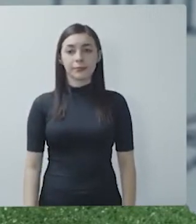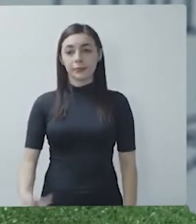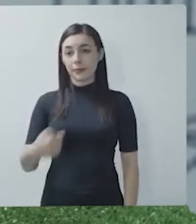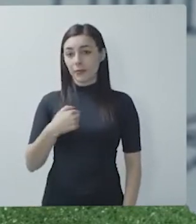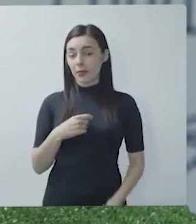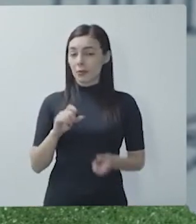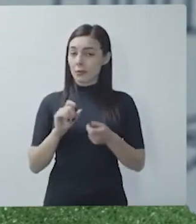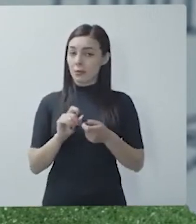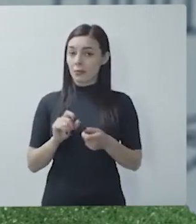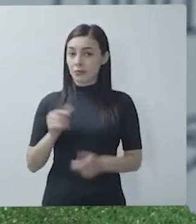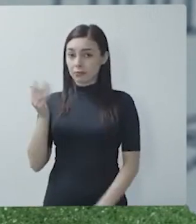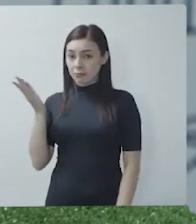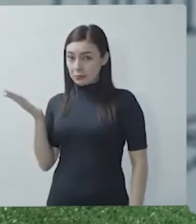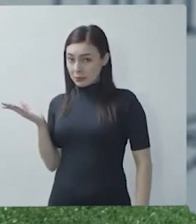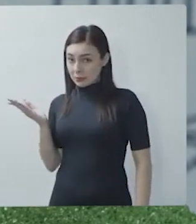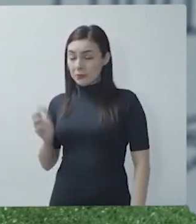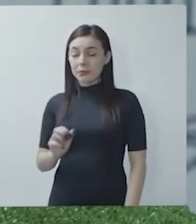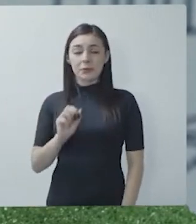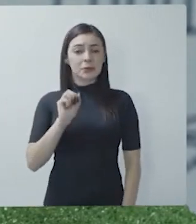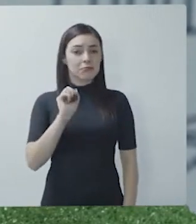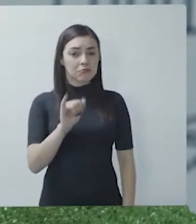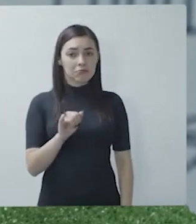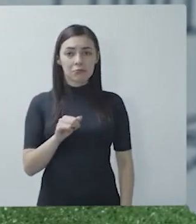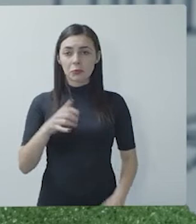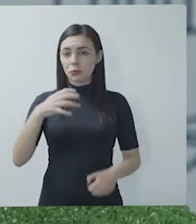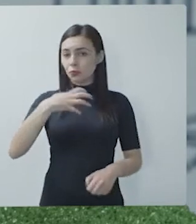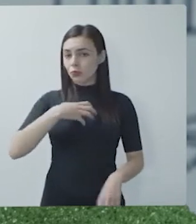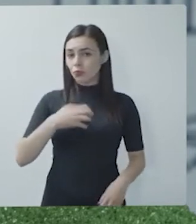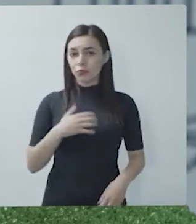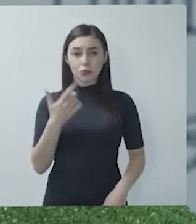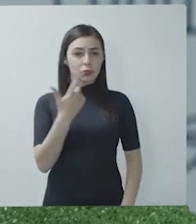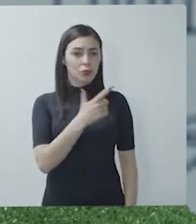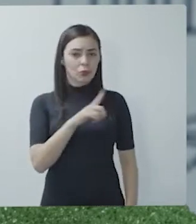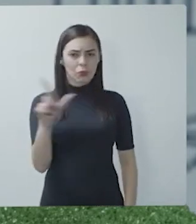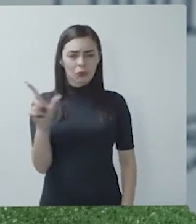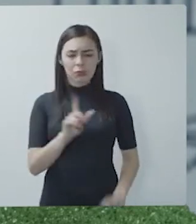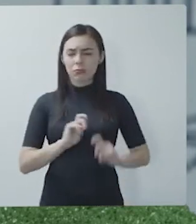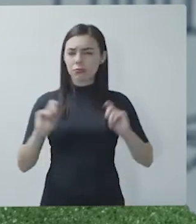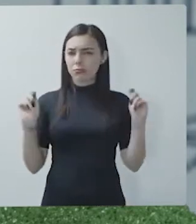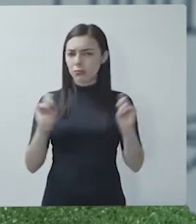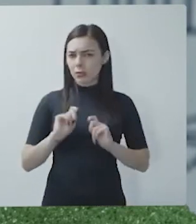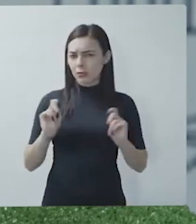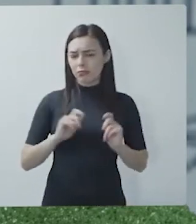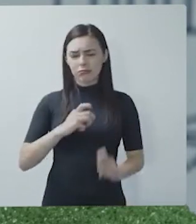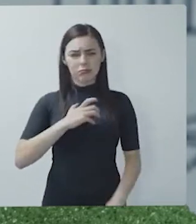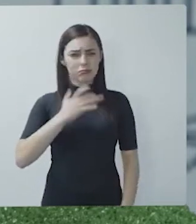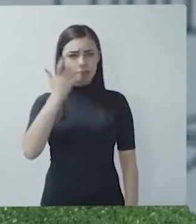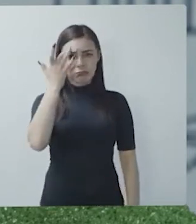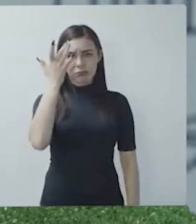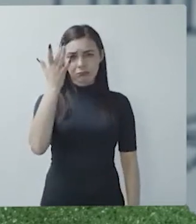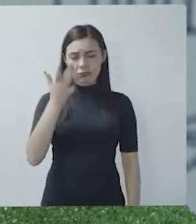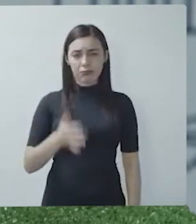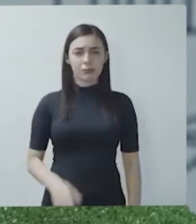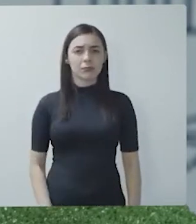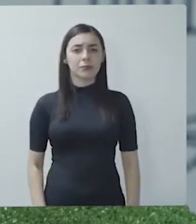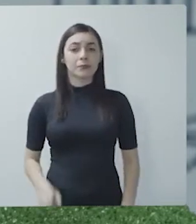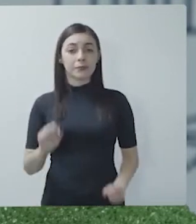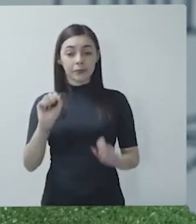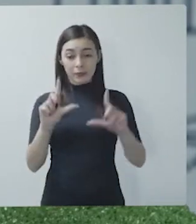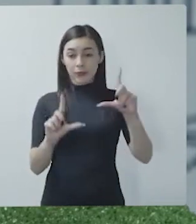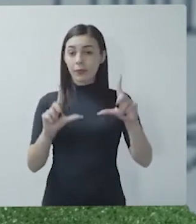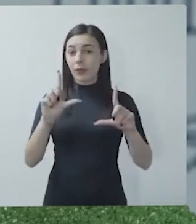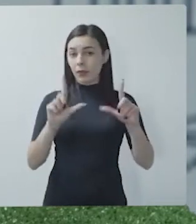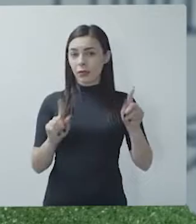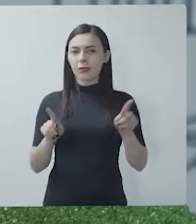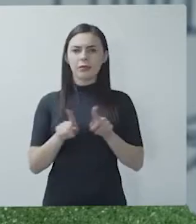faço assim, tá? Mas vocês podem fazer de uma outra maneira que fique fácil para vocês também. Lá na tela, a professora